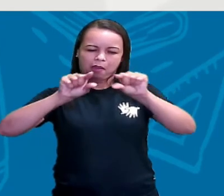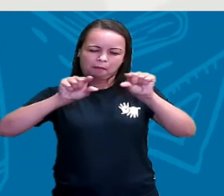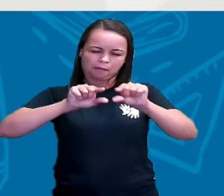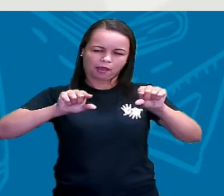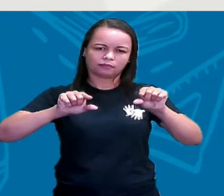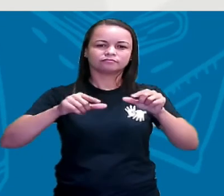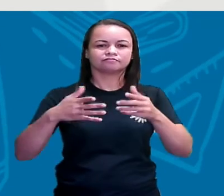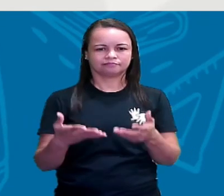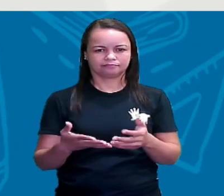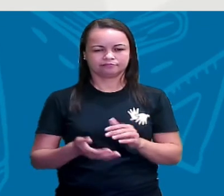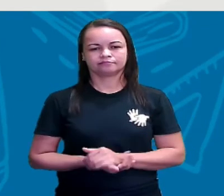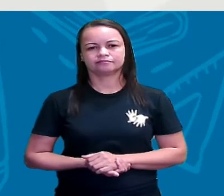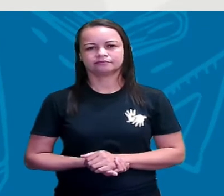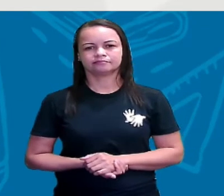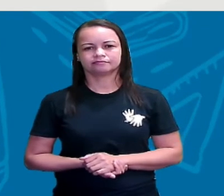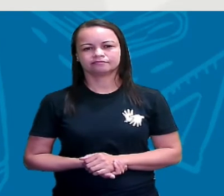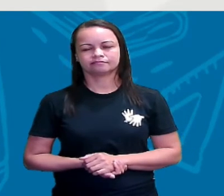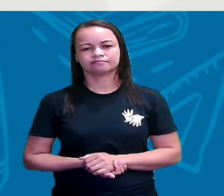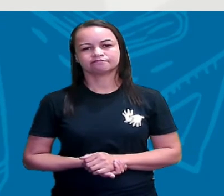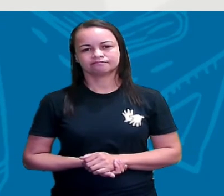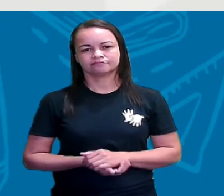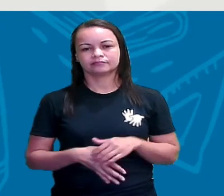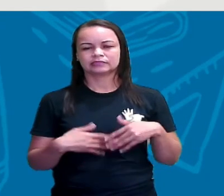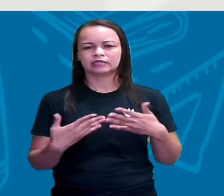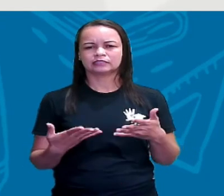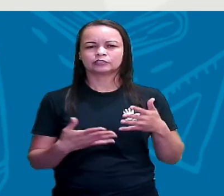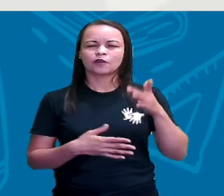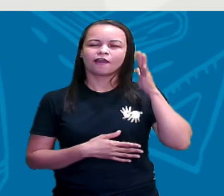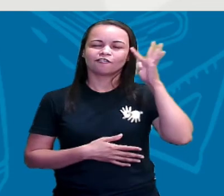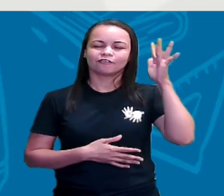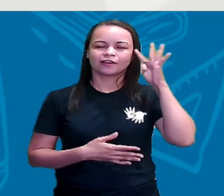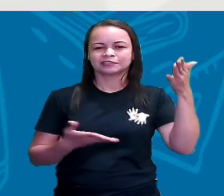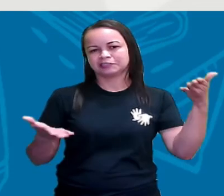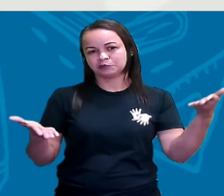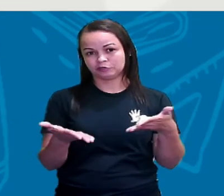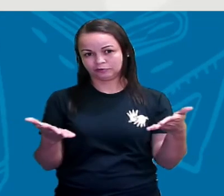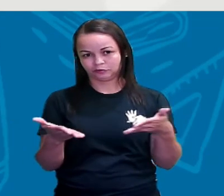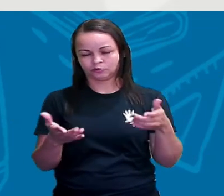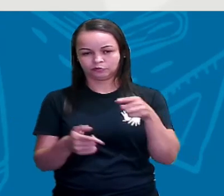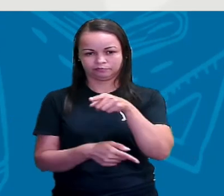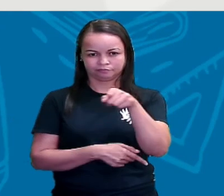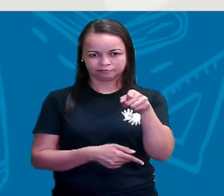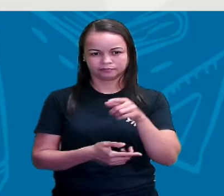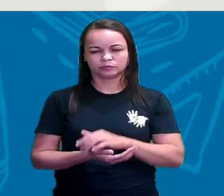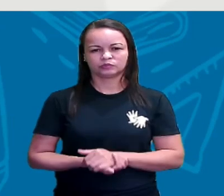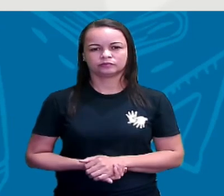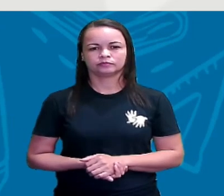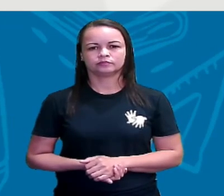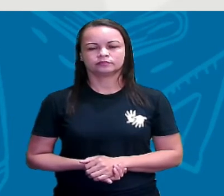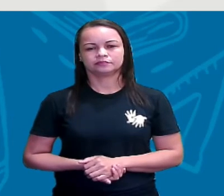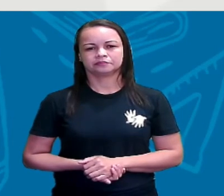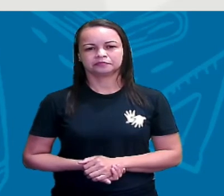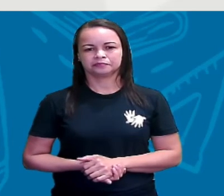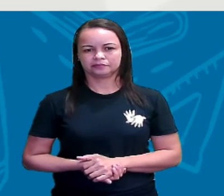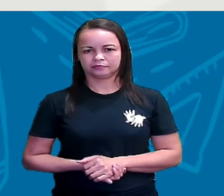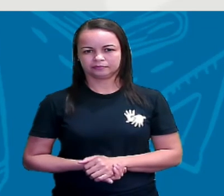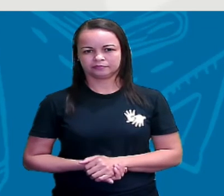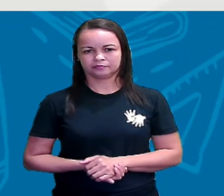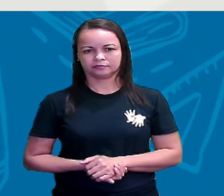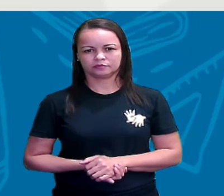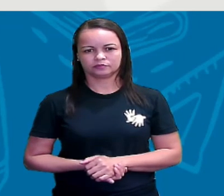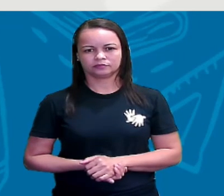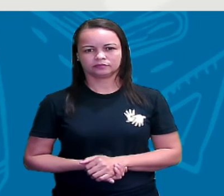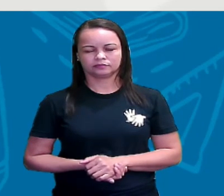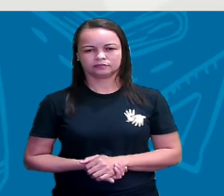formas. Amores, reflexão de hoje, deixo para vocês essa. Be heroes of